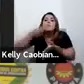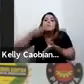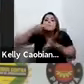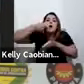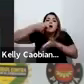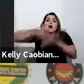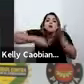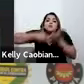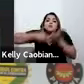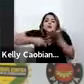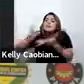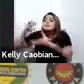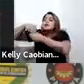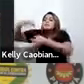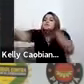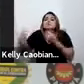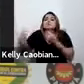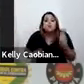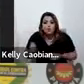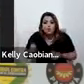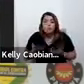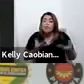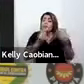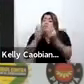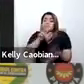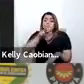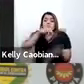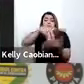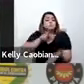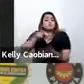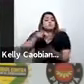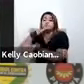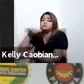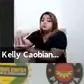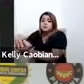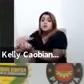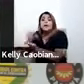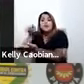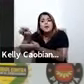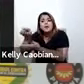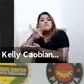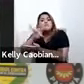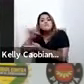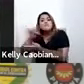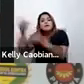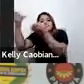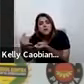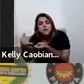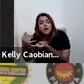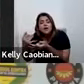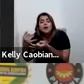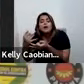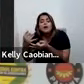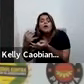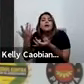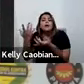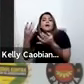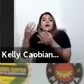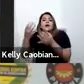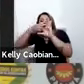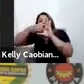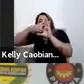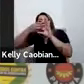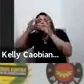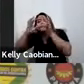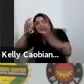várias frentes. Ele vai pontuar aqui quais foram os momentos mais importantes, relevantes, e também quais os fatores que,